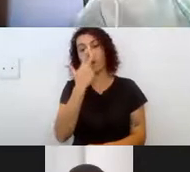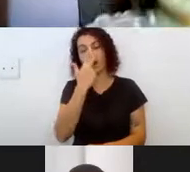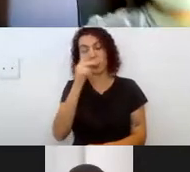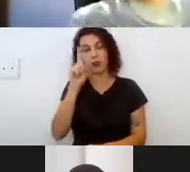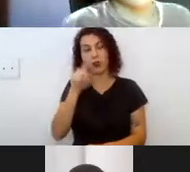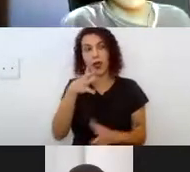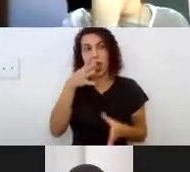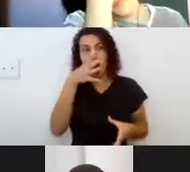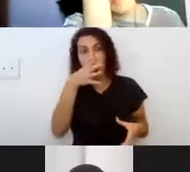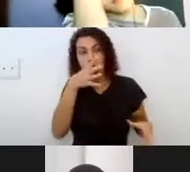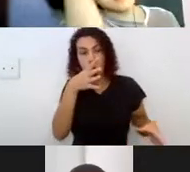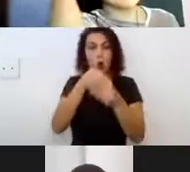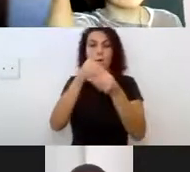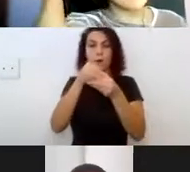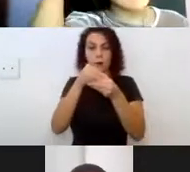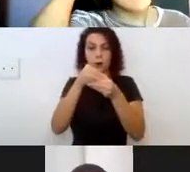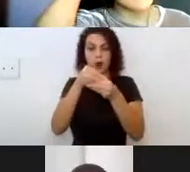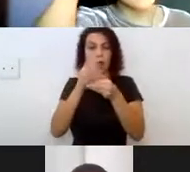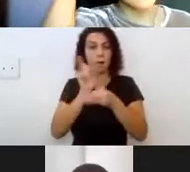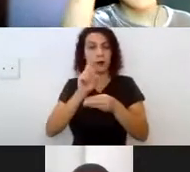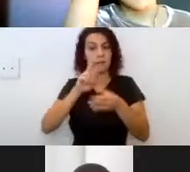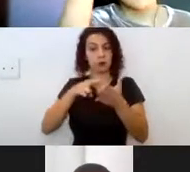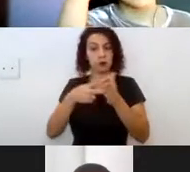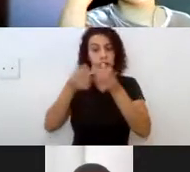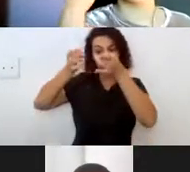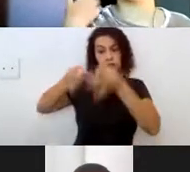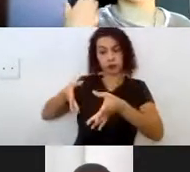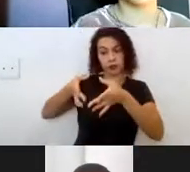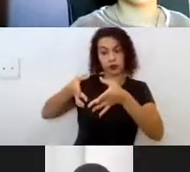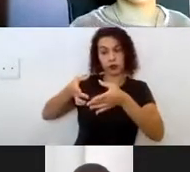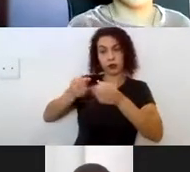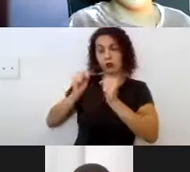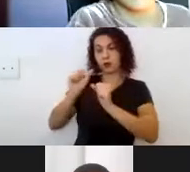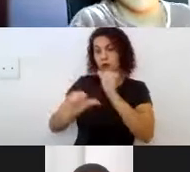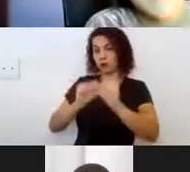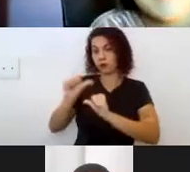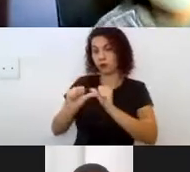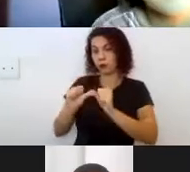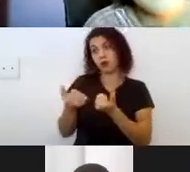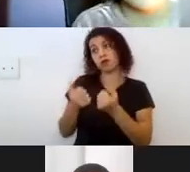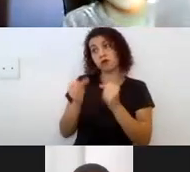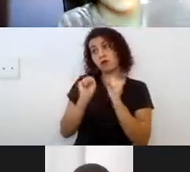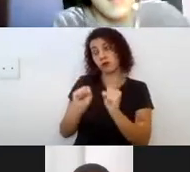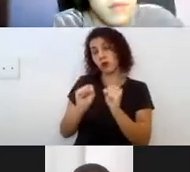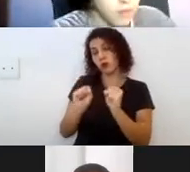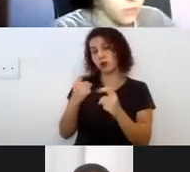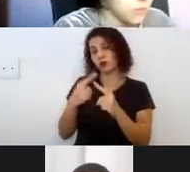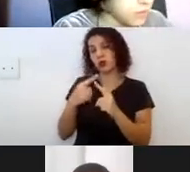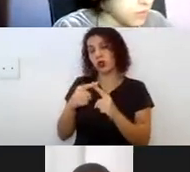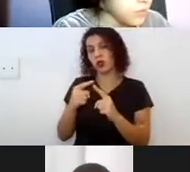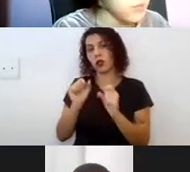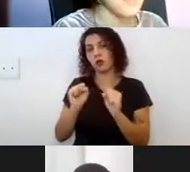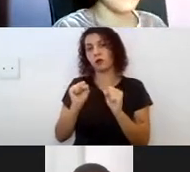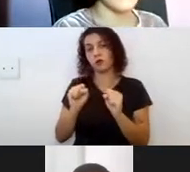acessório como aquilo que é desprezível o que pode ser mudado literalmente pode ser mudado que a gente poderia estar aqui falando